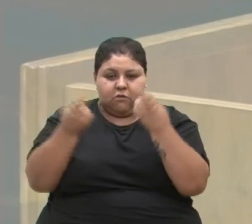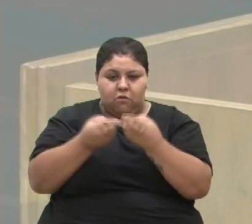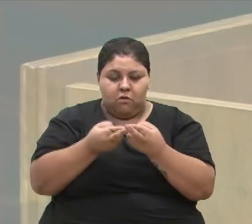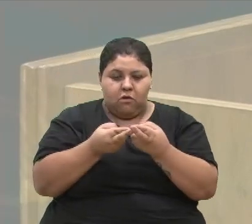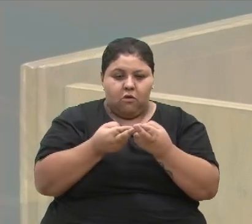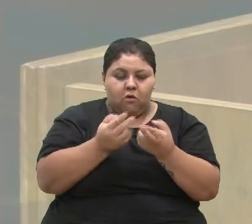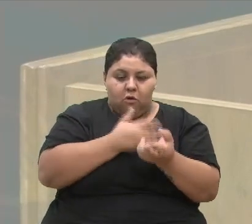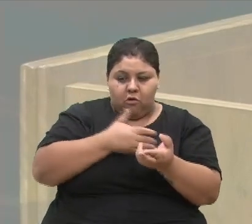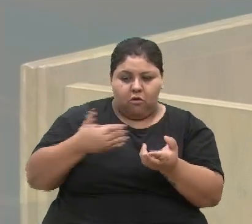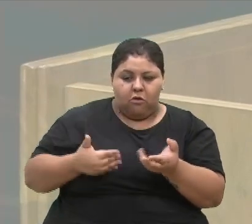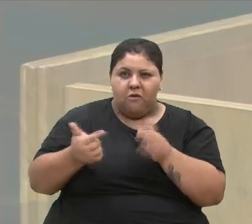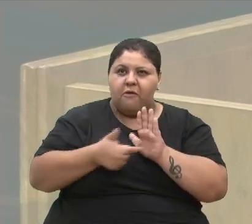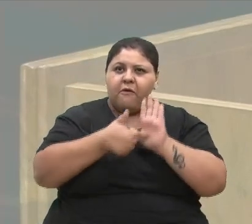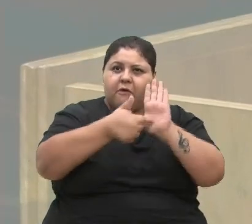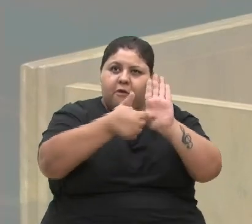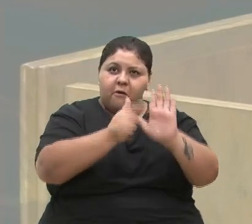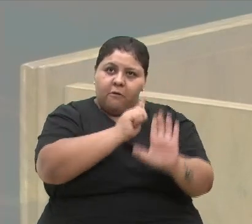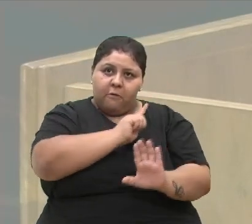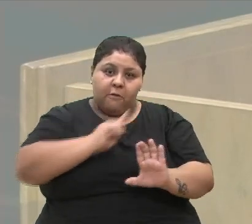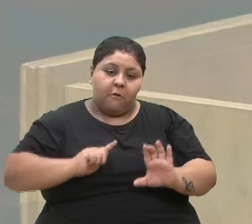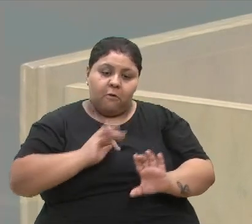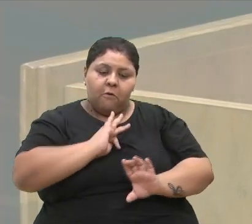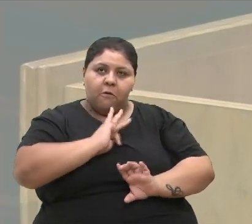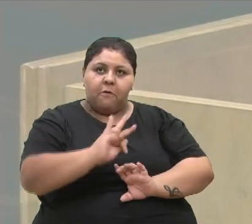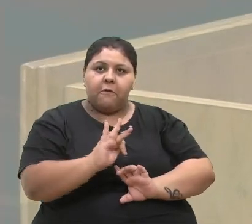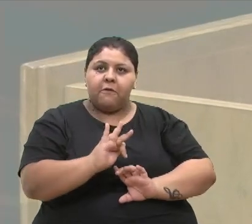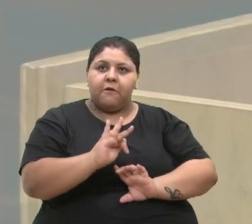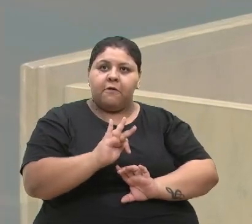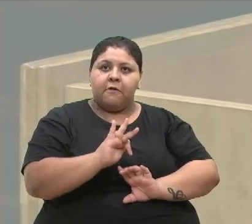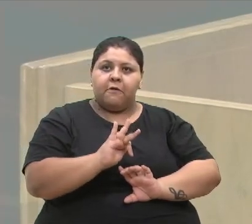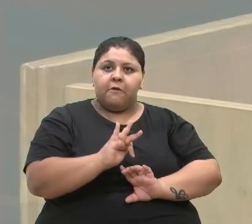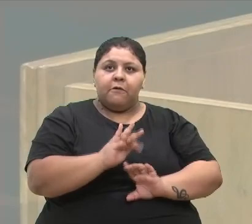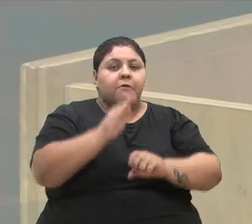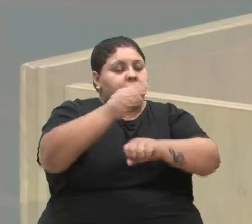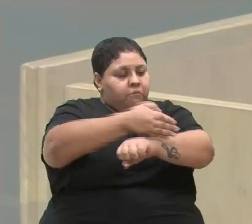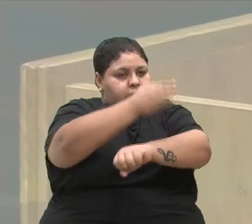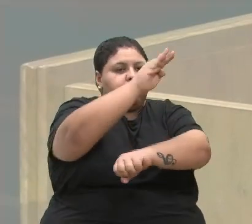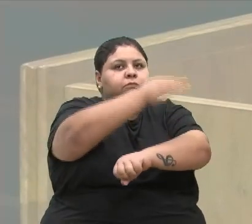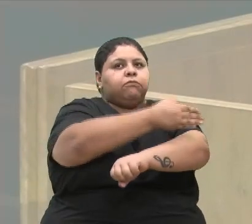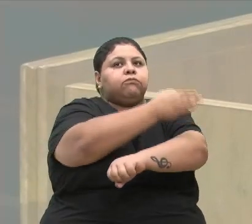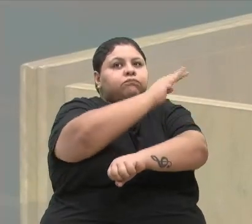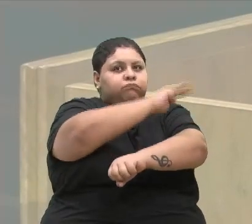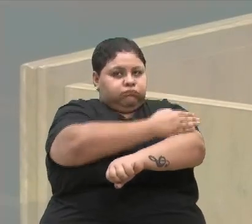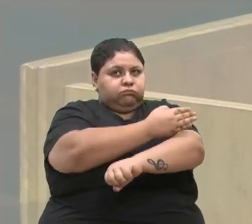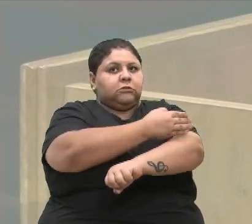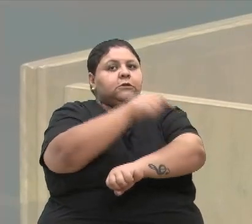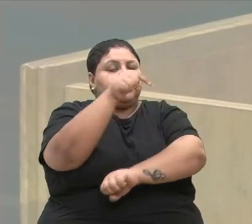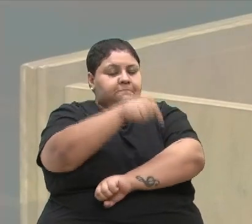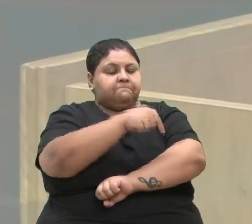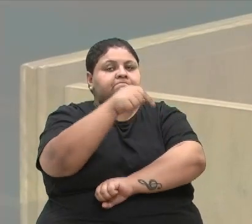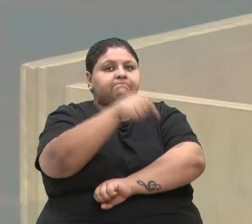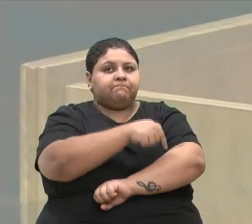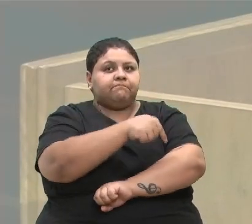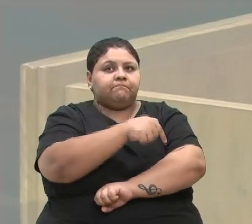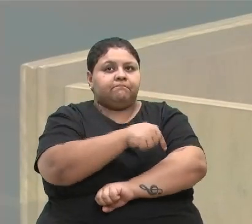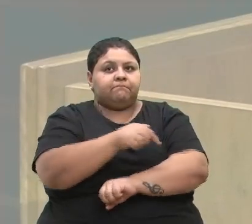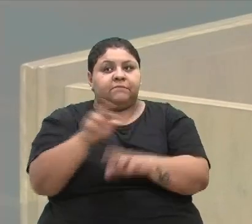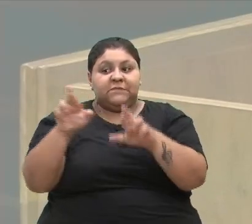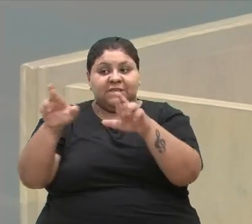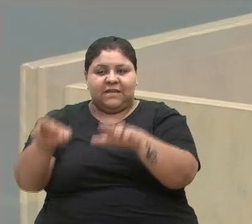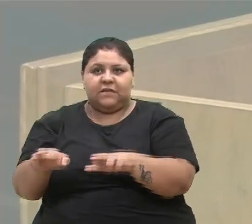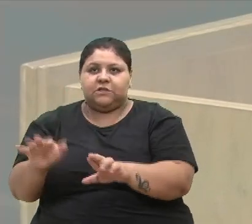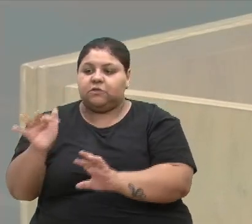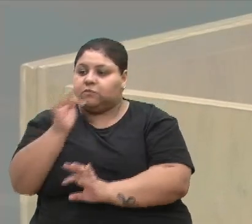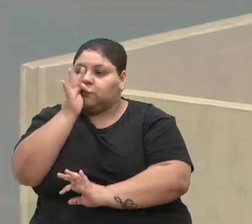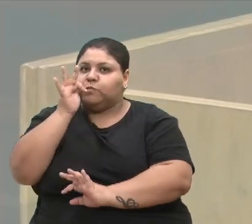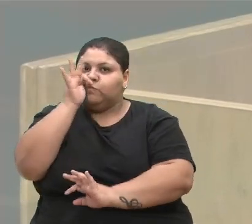que era para mostrar para o governo federal que a serra, os campos de cima da serra e a região das Hortênsias,